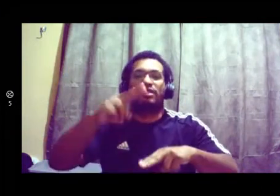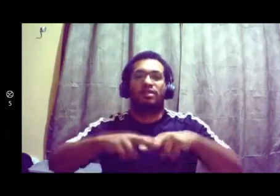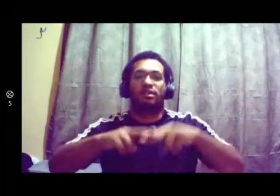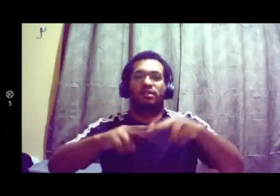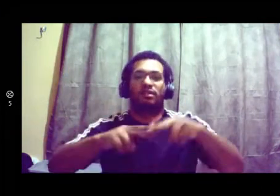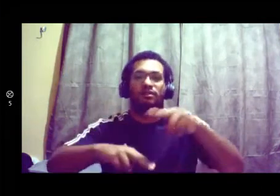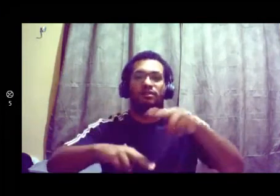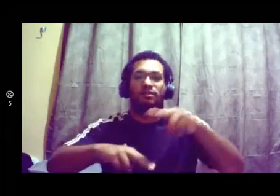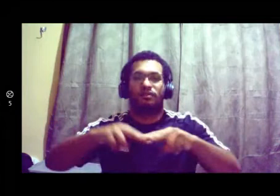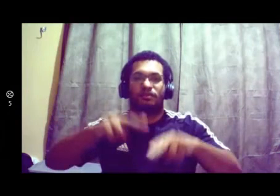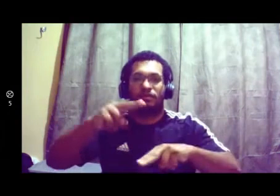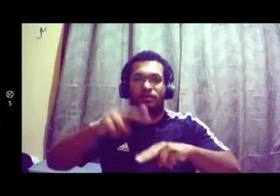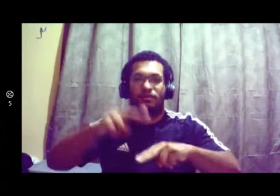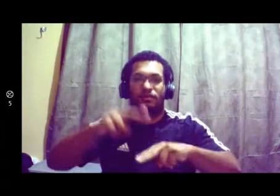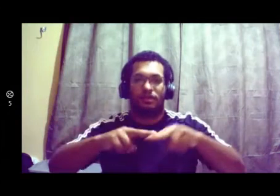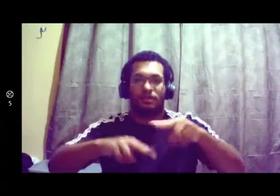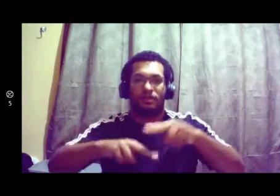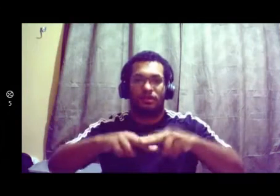Então faz assim, ó,